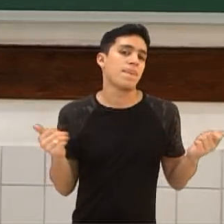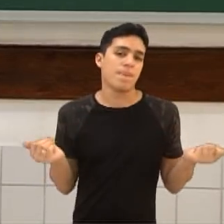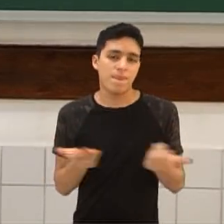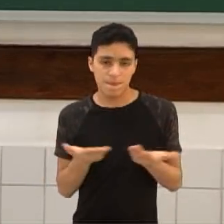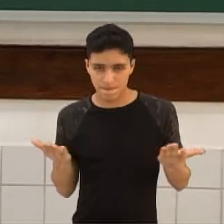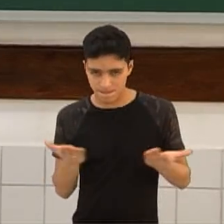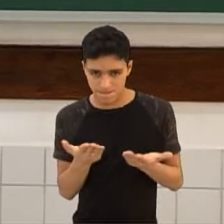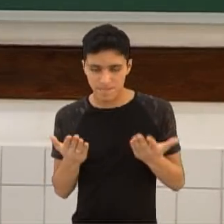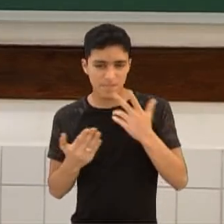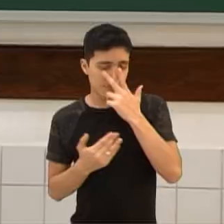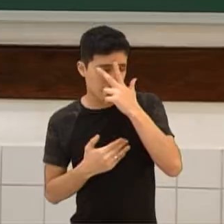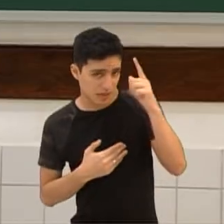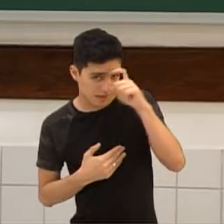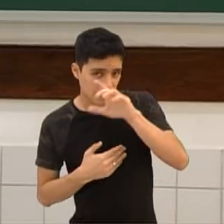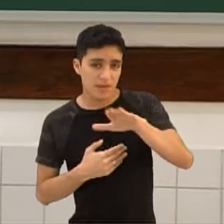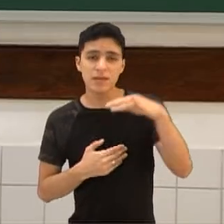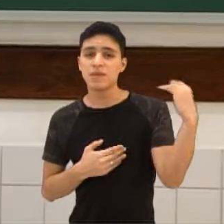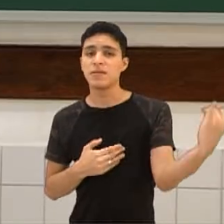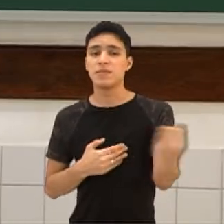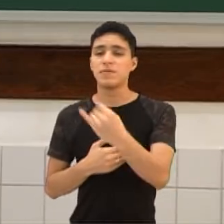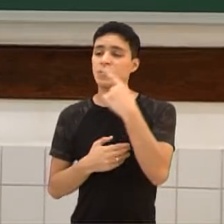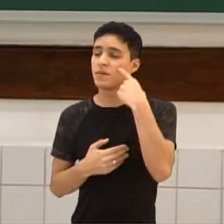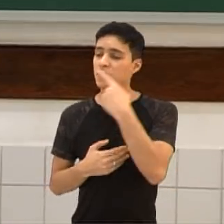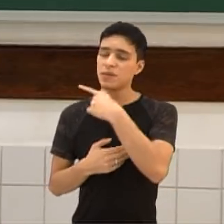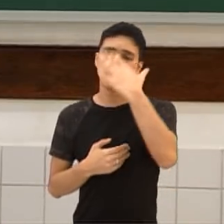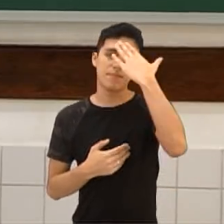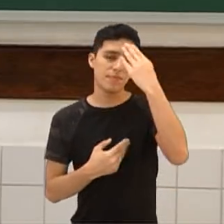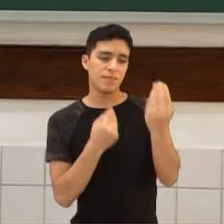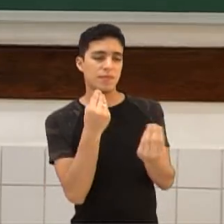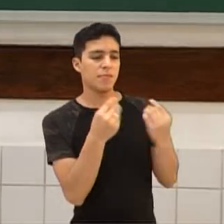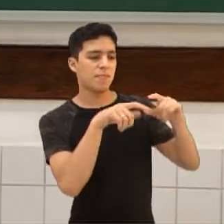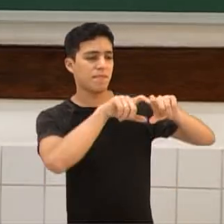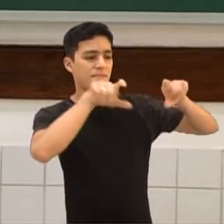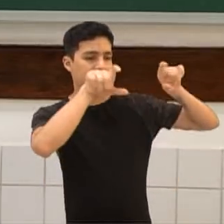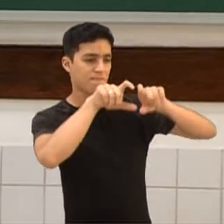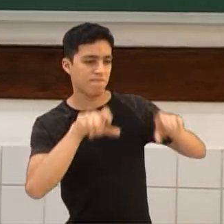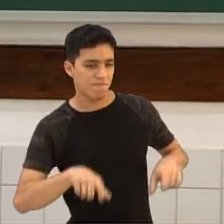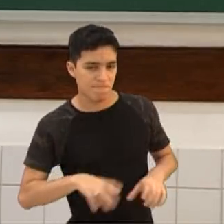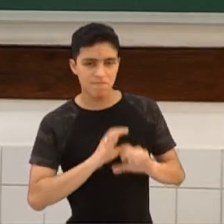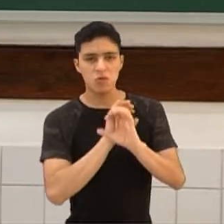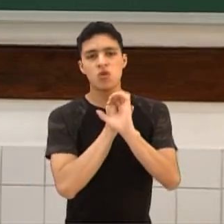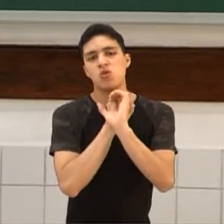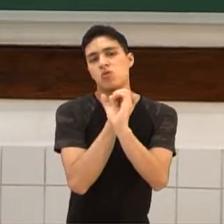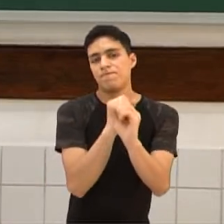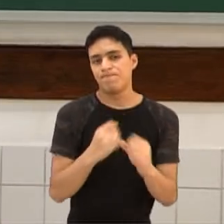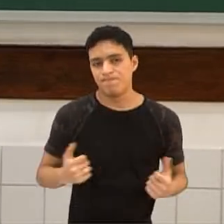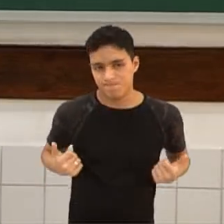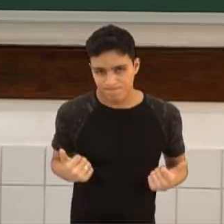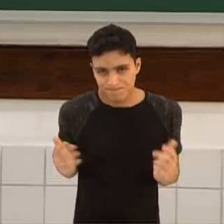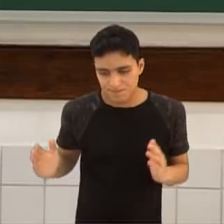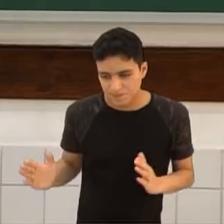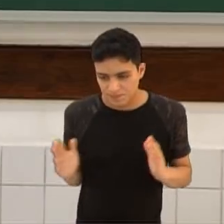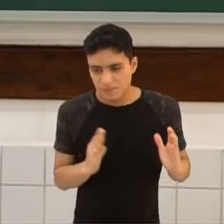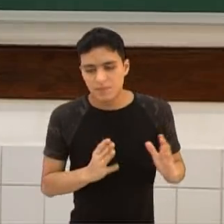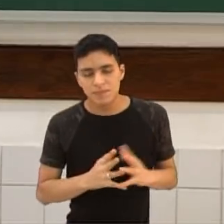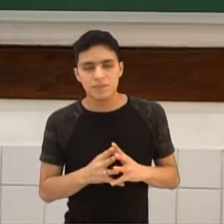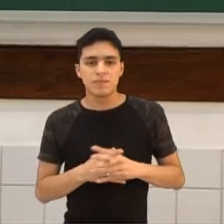vamos lá. Parece difícil, mas é importante a gente deduzir e saber de onde que saem as equações, as fórmulas, assim por diante.